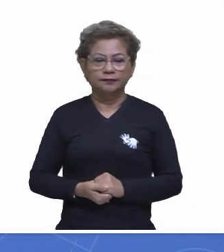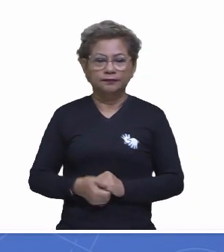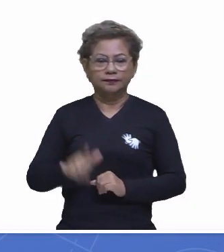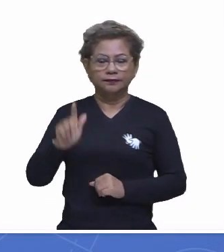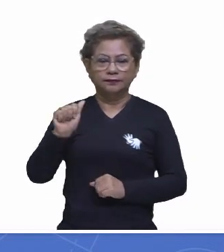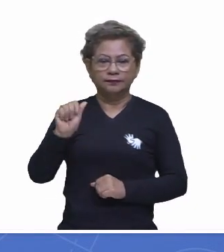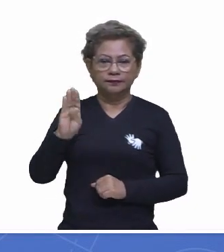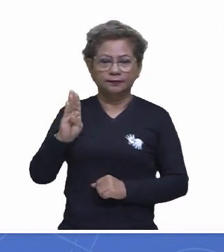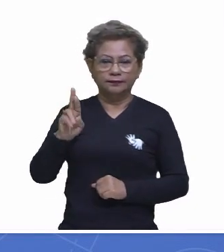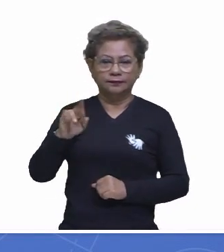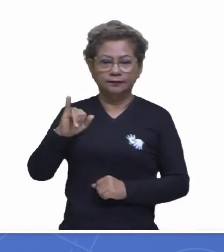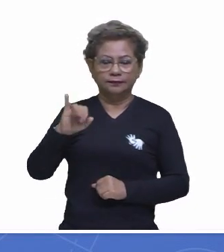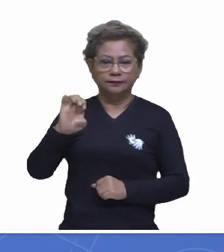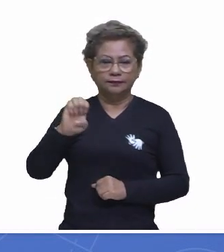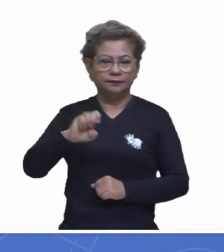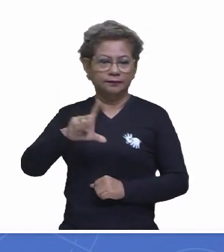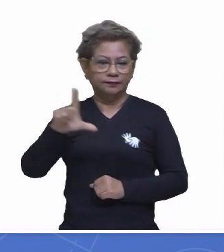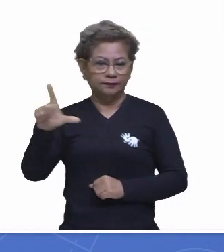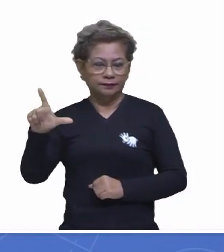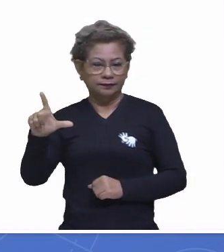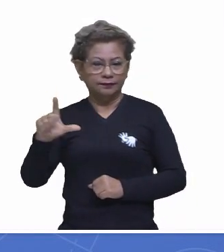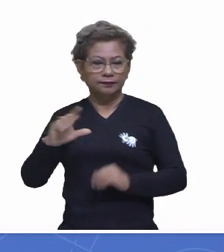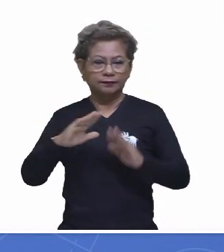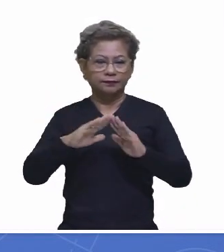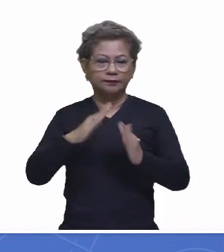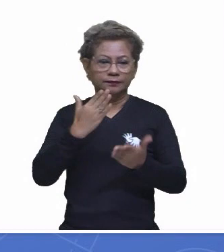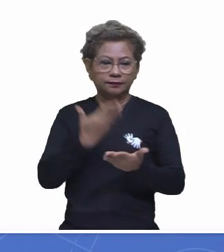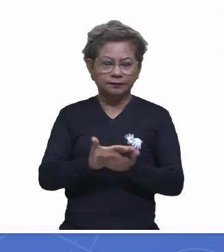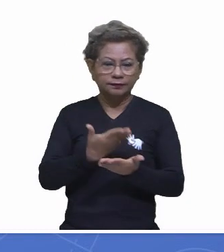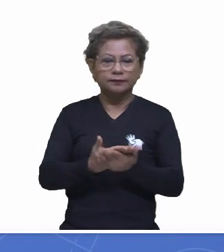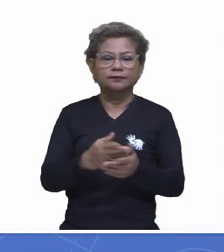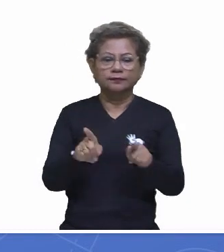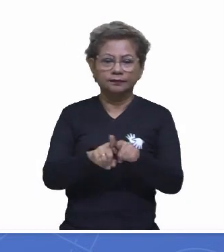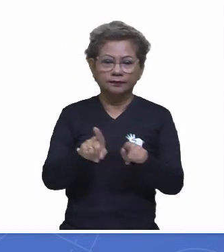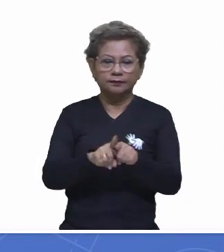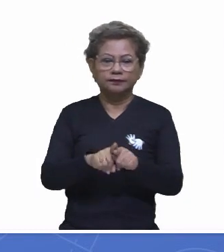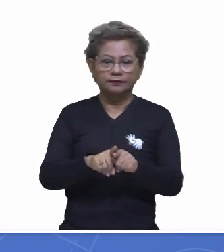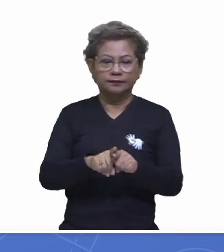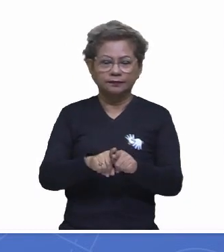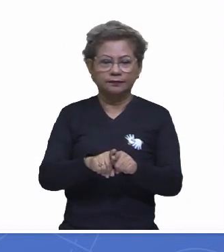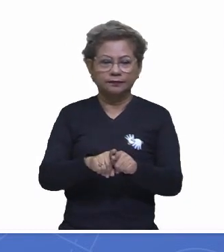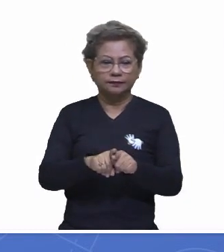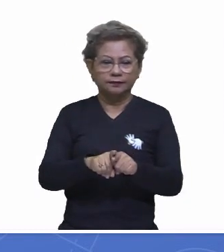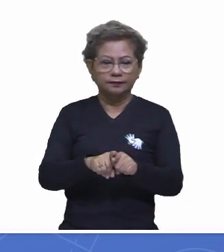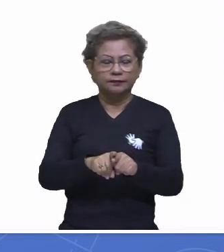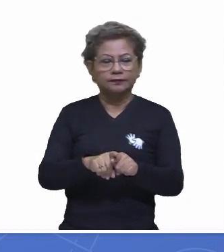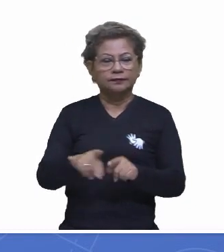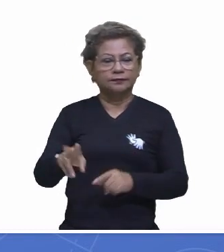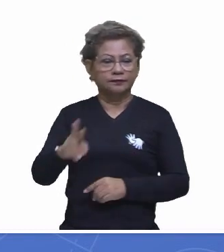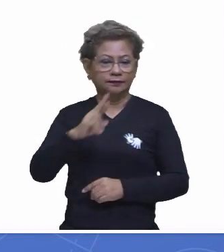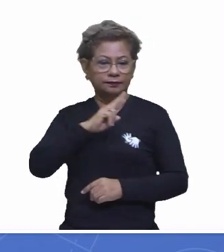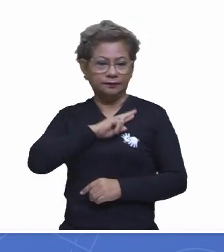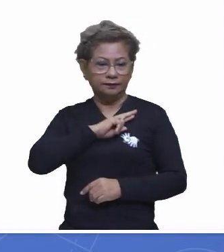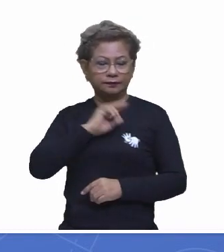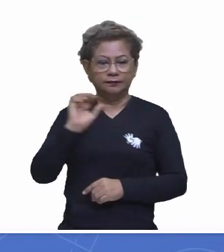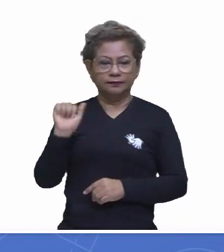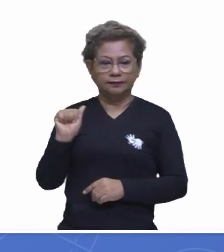Gabriel, dizendo que é a letra da escola, vamos ver, Escola Estadual Rio Preto, ele colocou que é a letra A